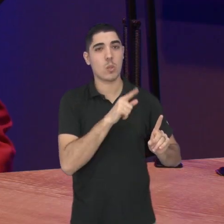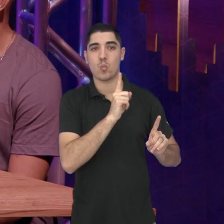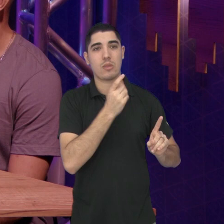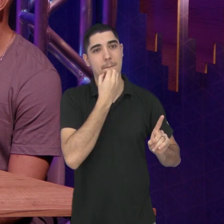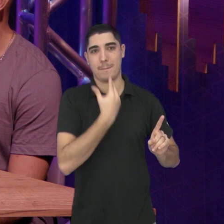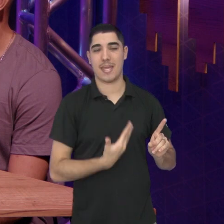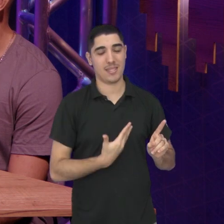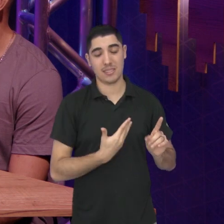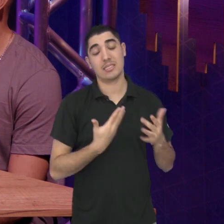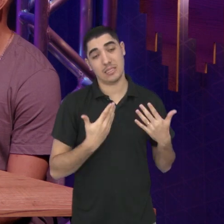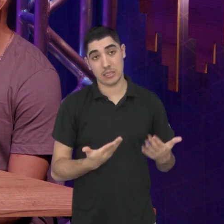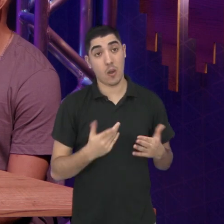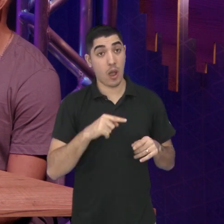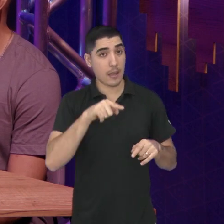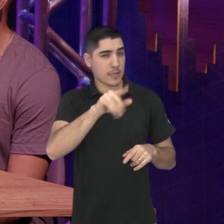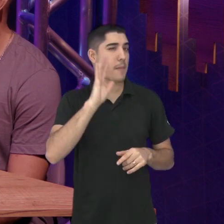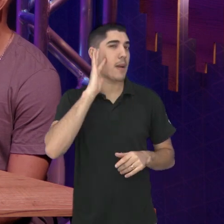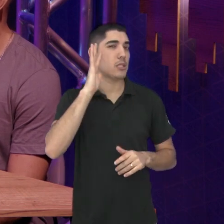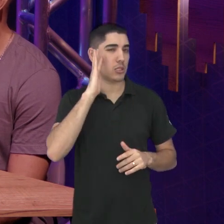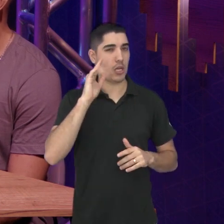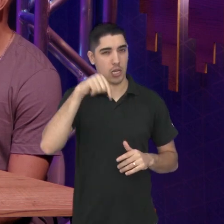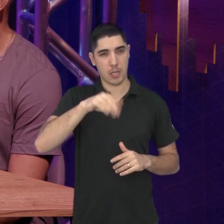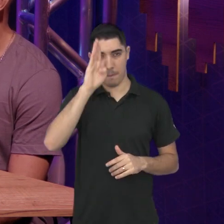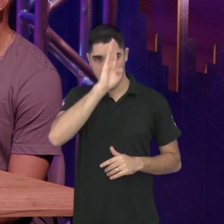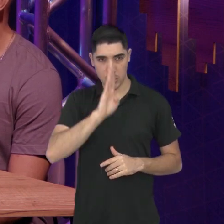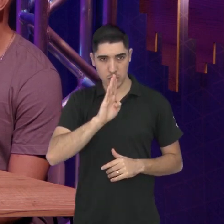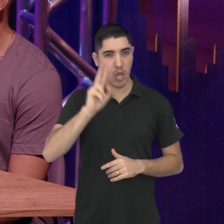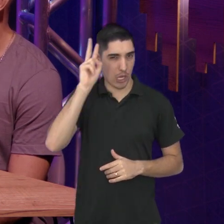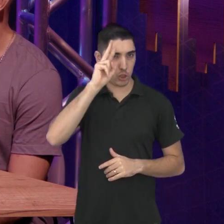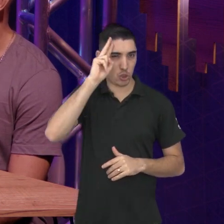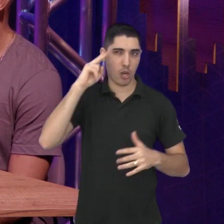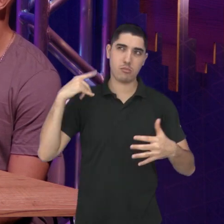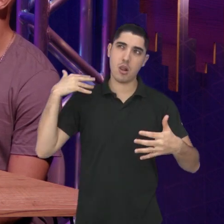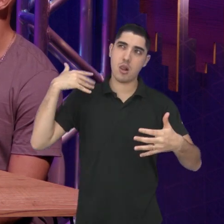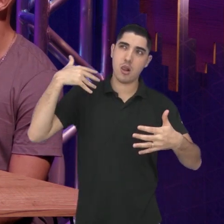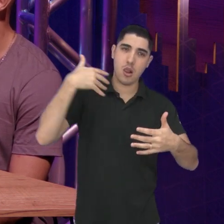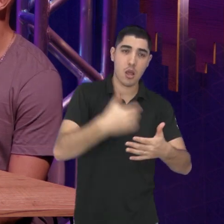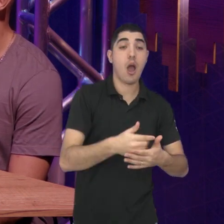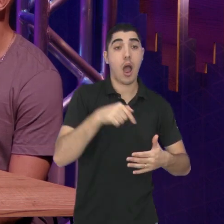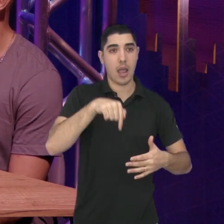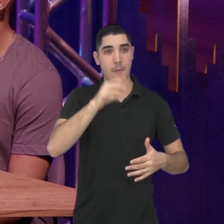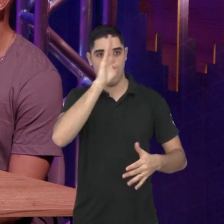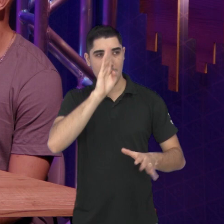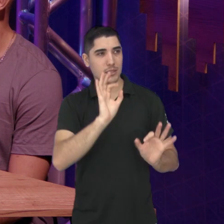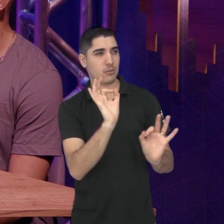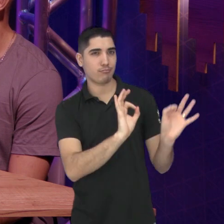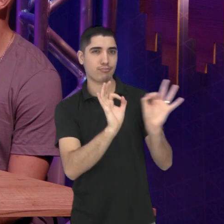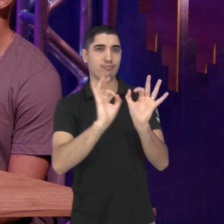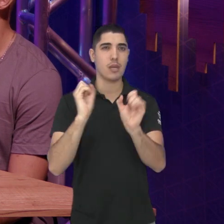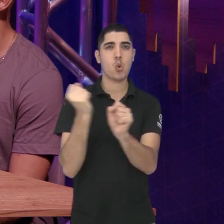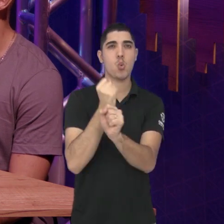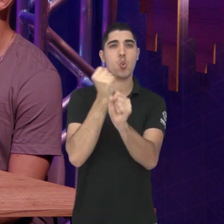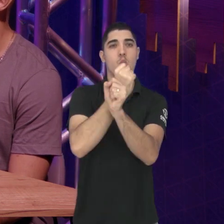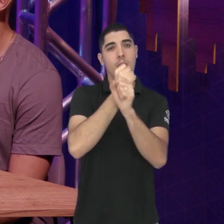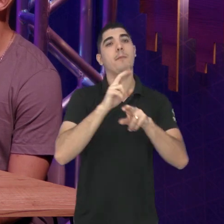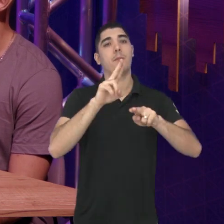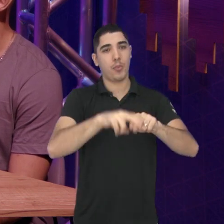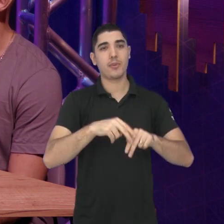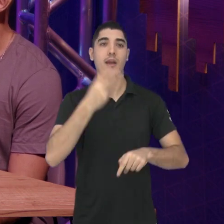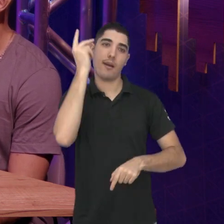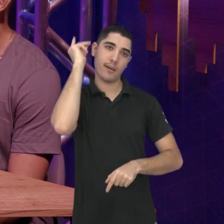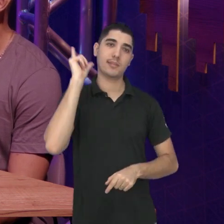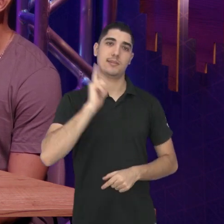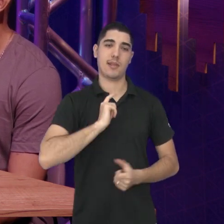parar para pensar também na história do Brasil, o Brasil foi construído, né, muito construído pela mão de escravos. Então a